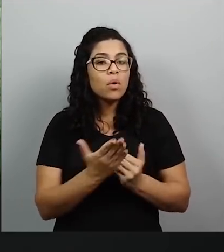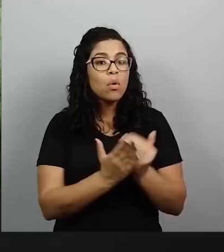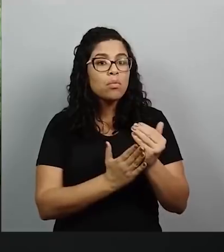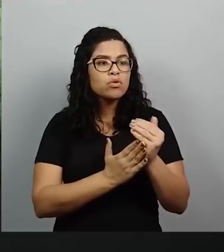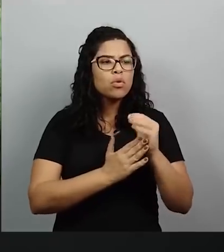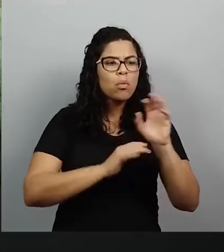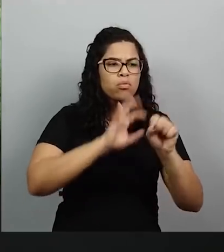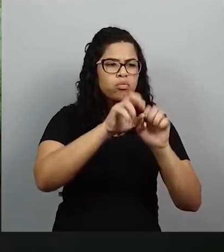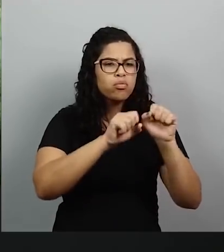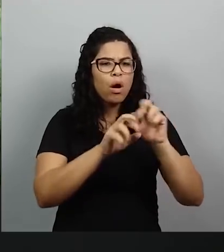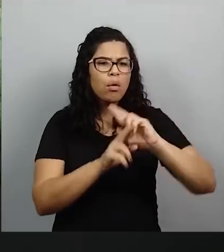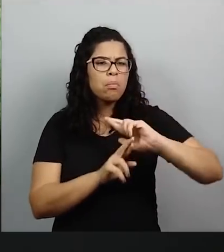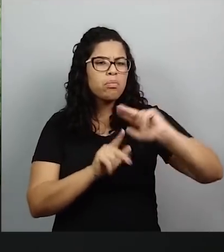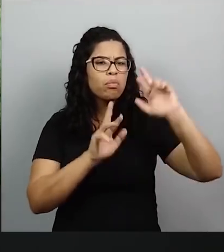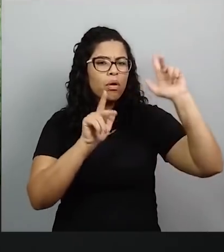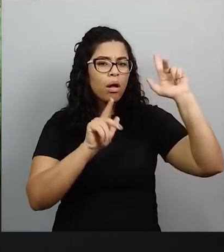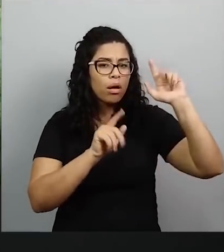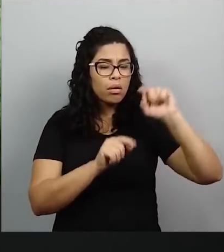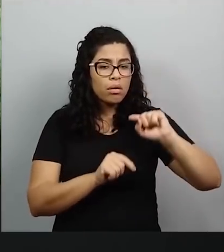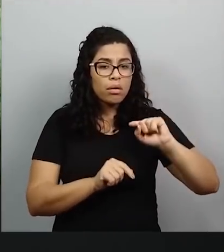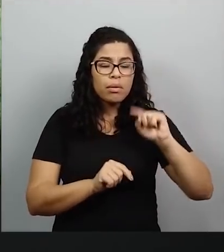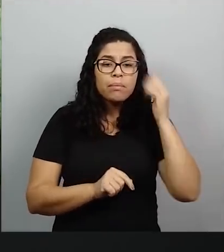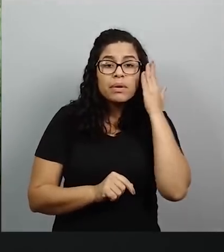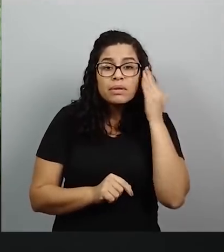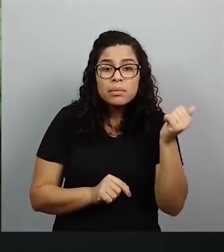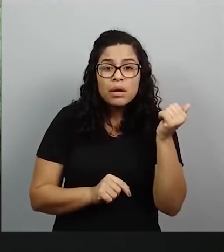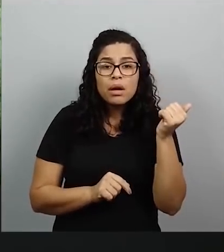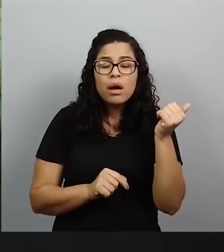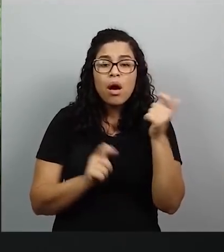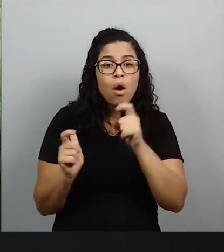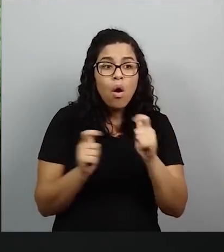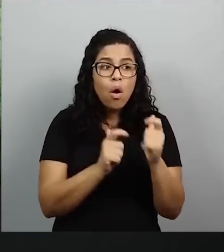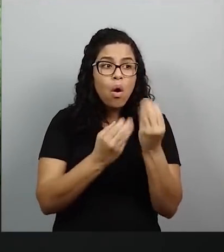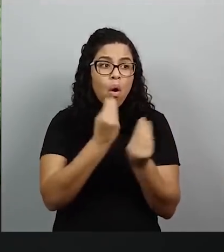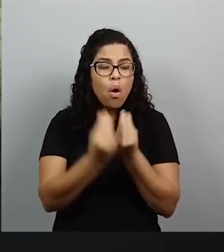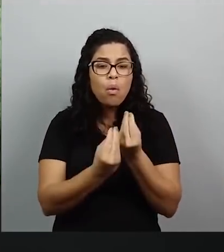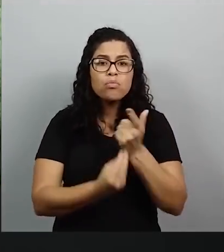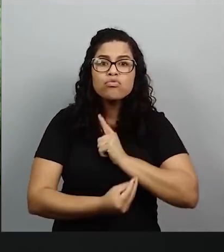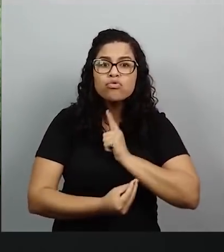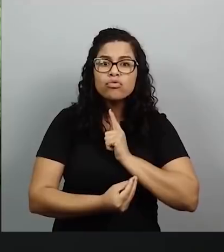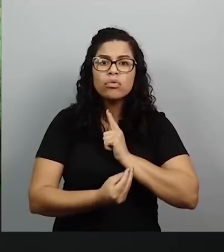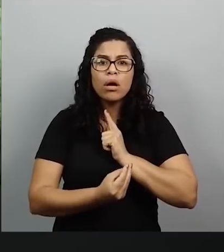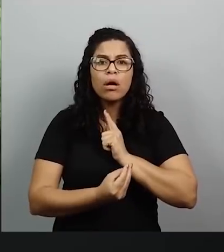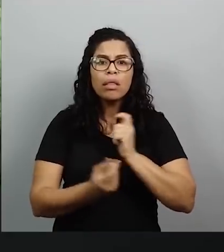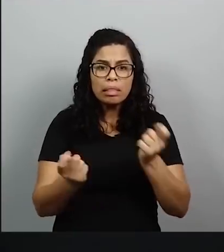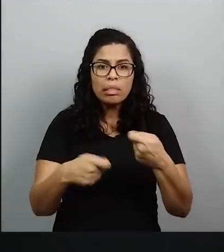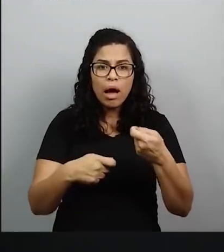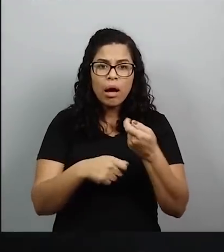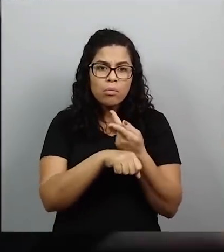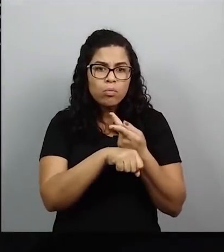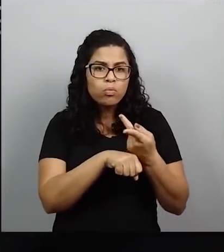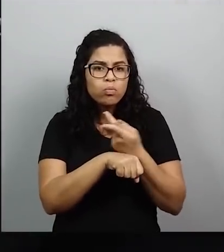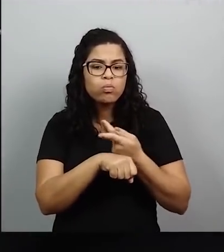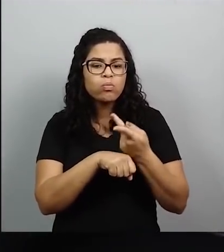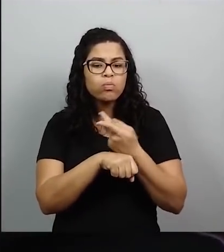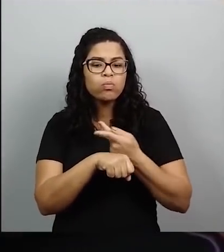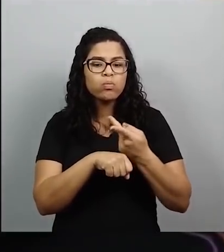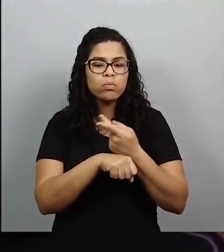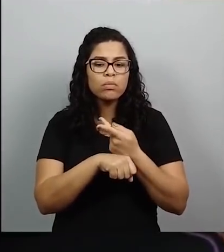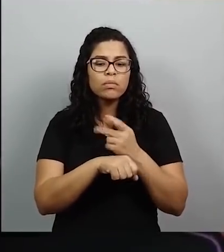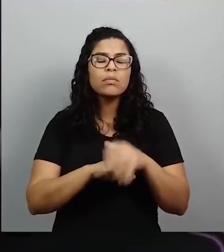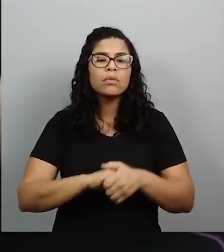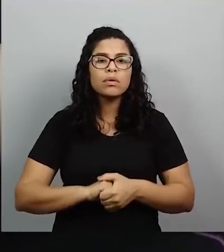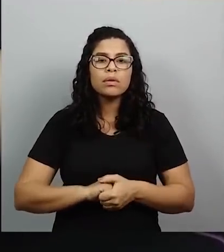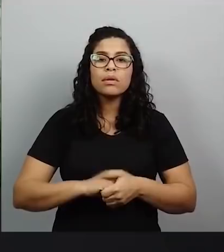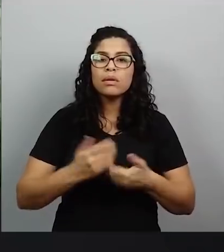começam diversas expedições pelo litoral para saber exatamente esses territórios. O que acontece? Que começa a